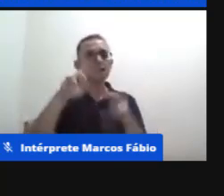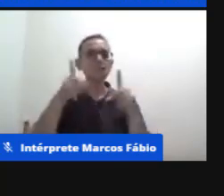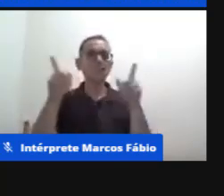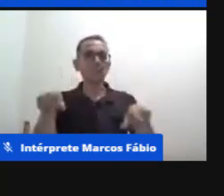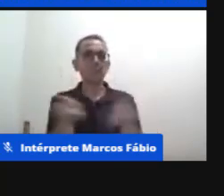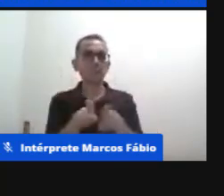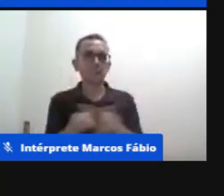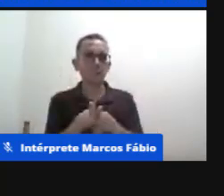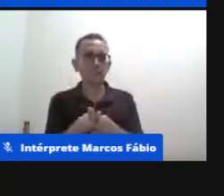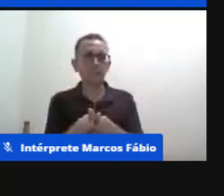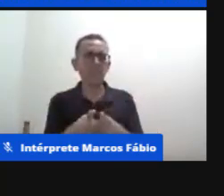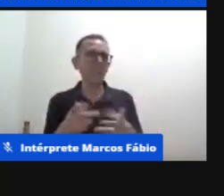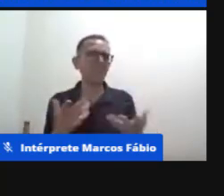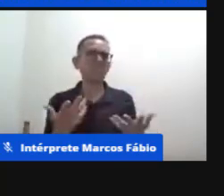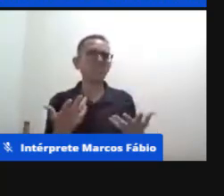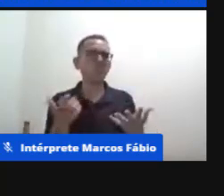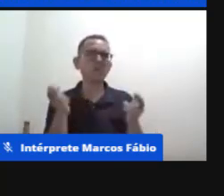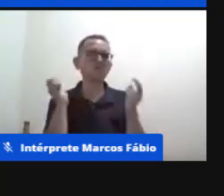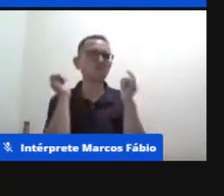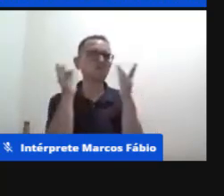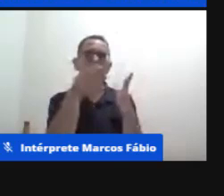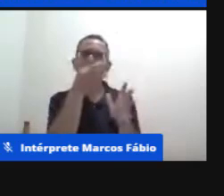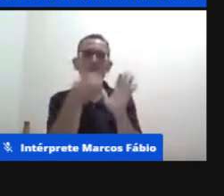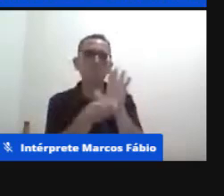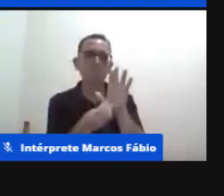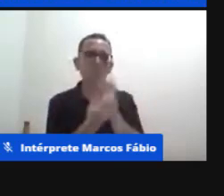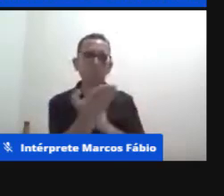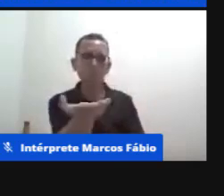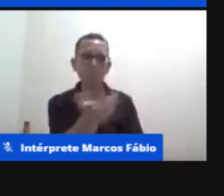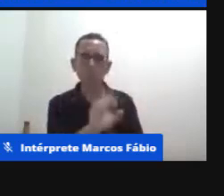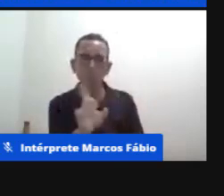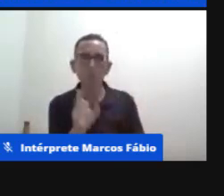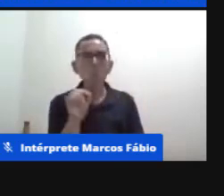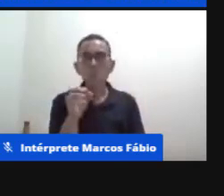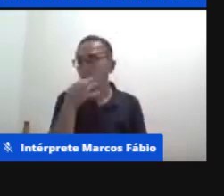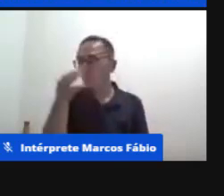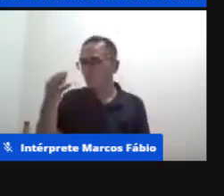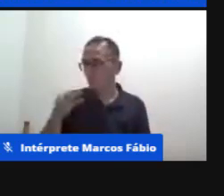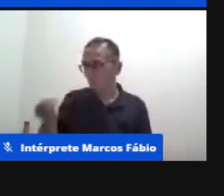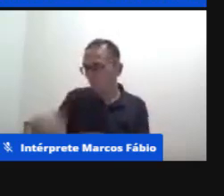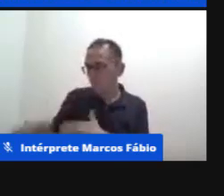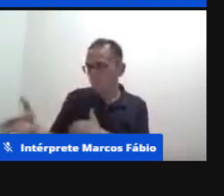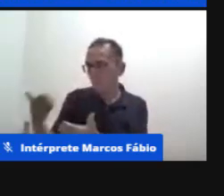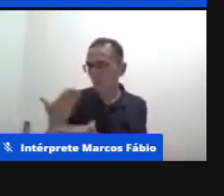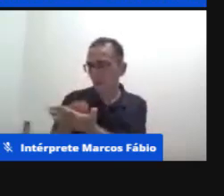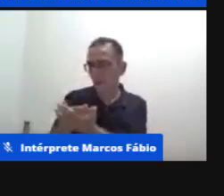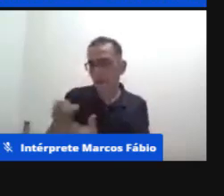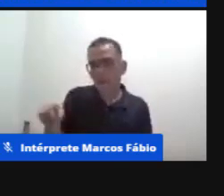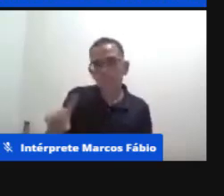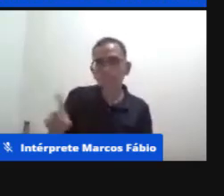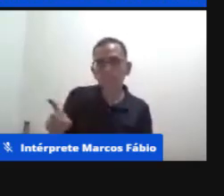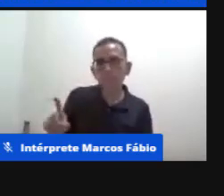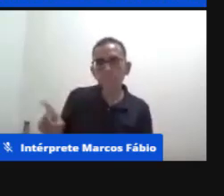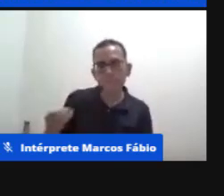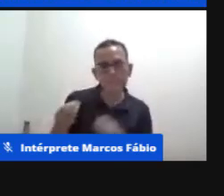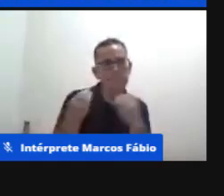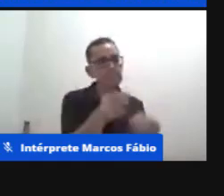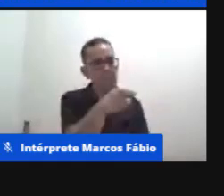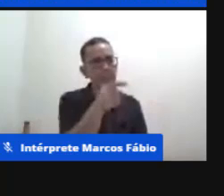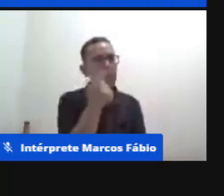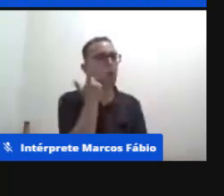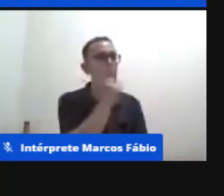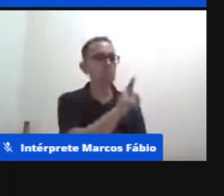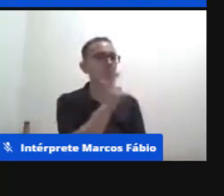eu não vou deixar de propor para essa criança o que está sendo proposto para a sala de aula, mas sim, eu vou proporcionar para